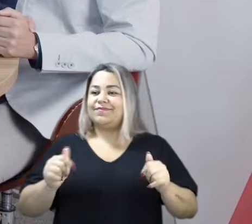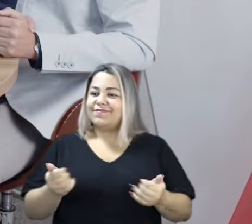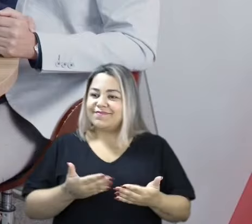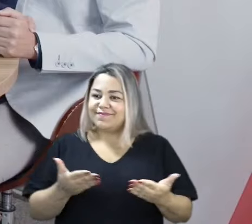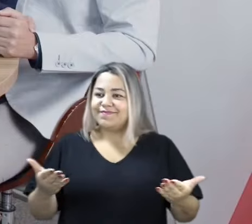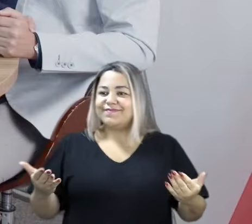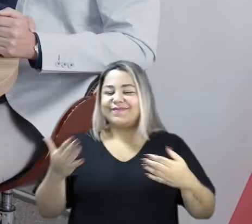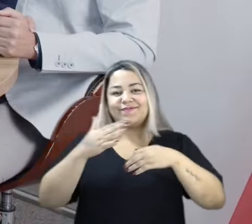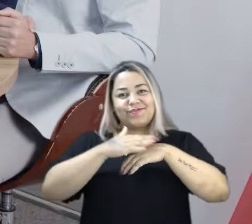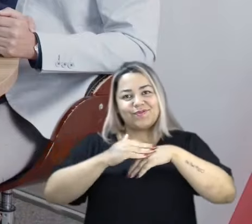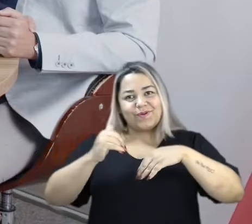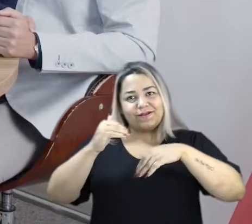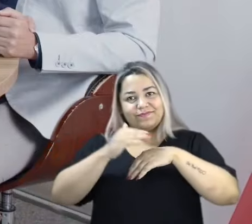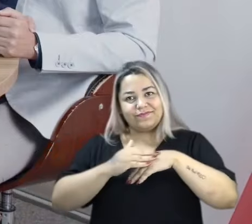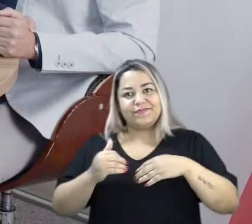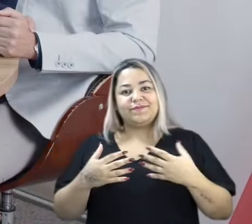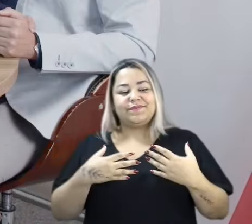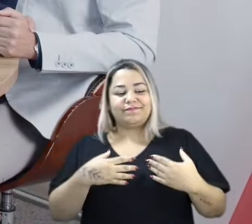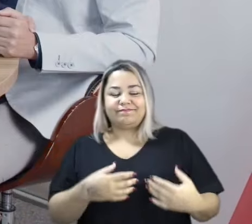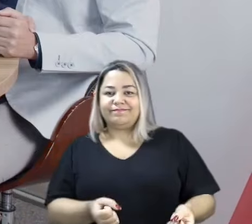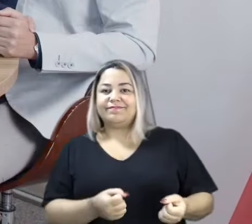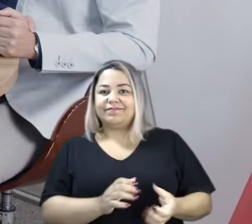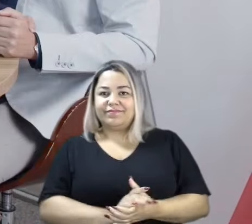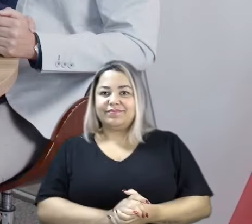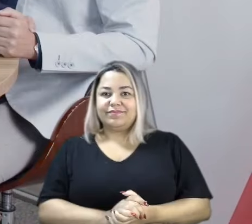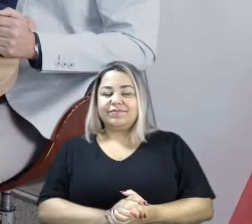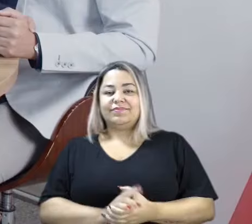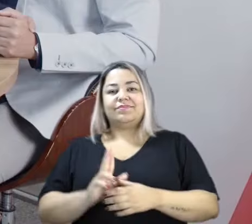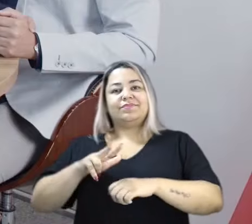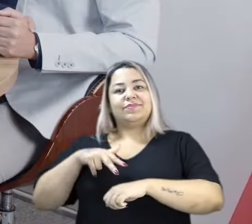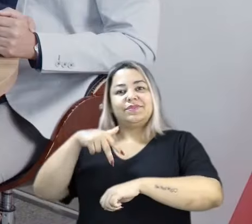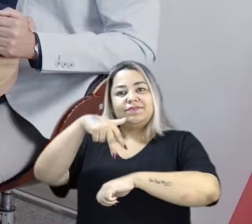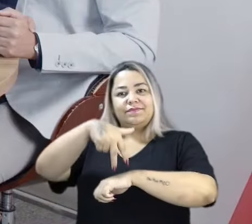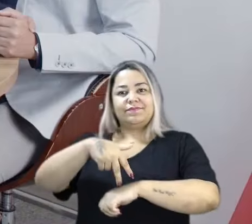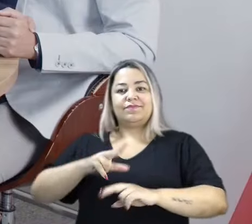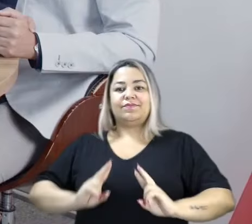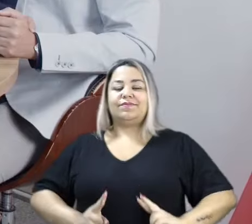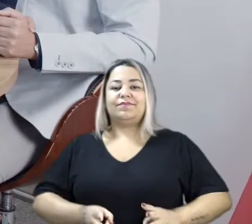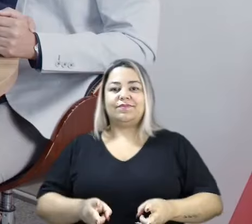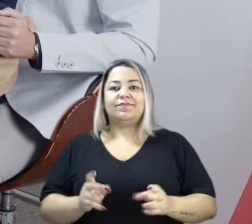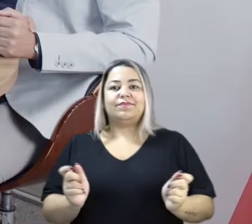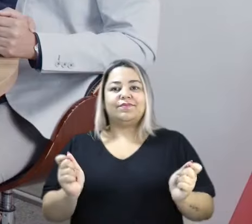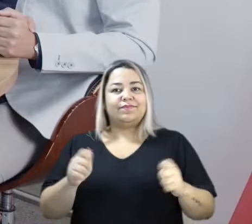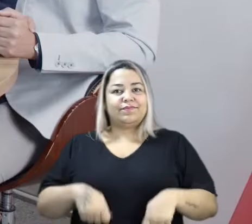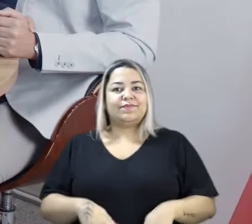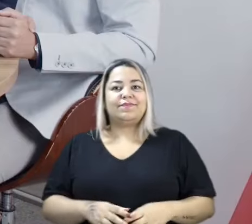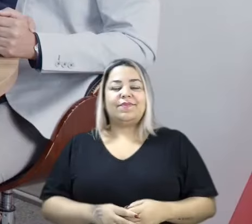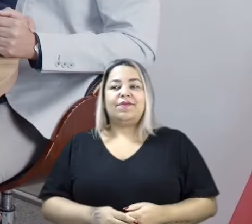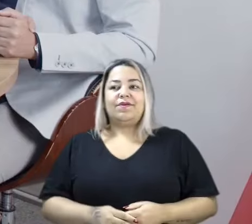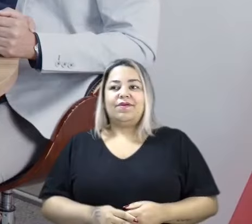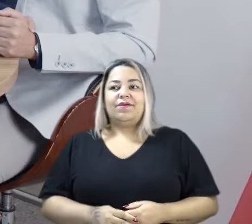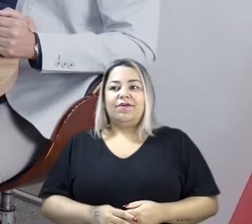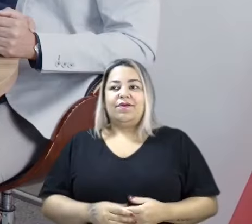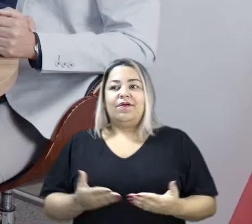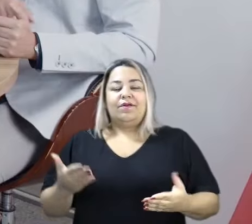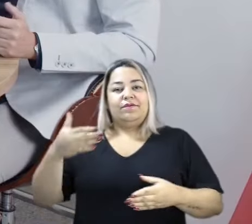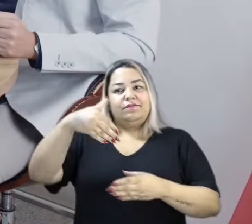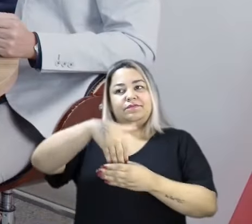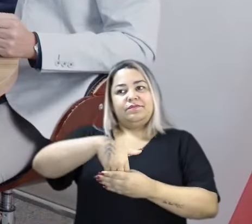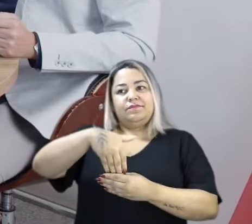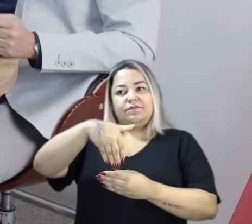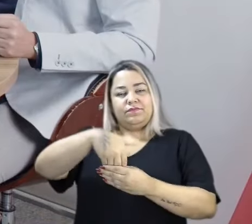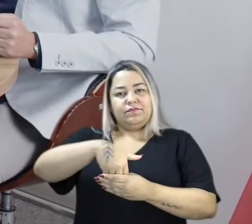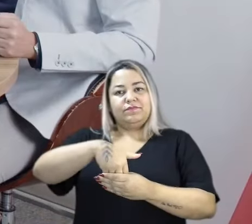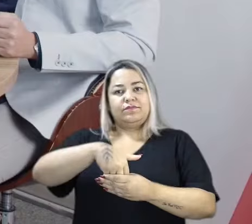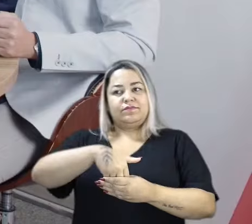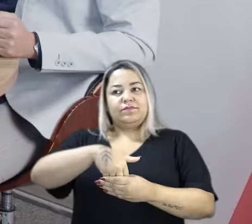pelo carinho, pelo acolhimento aqui, e me colocar à disposição sempre que possível. É isso, as